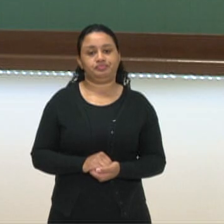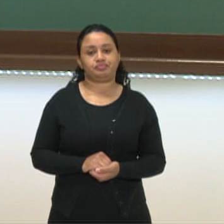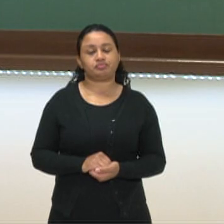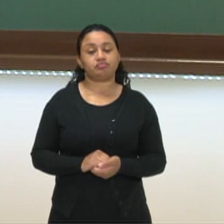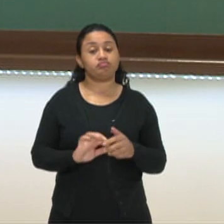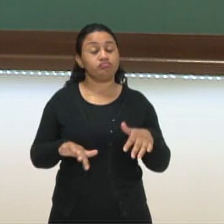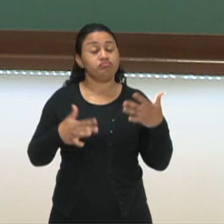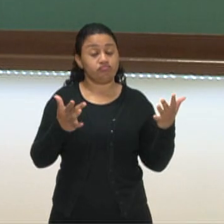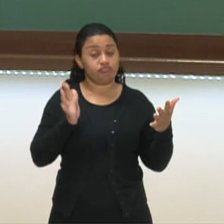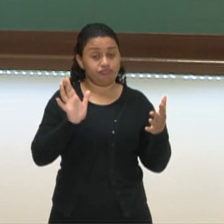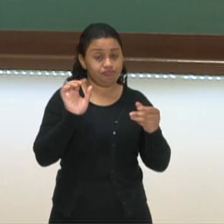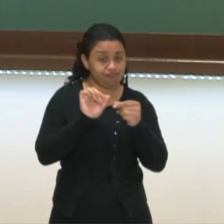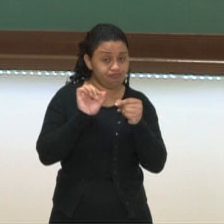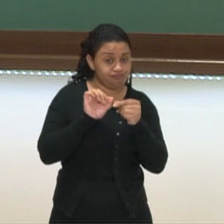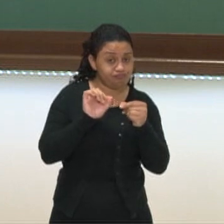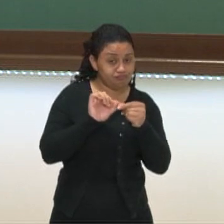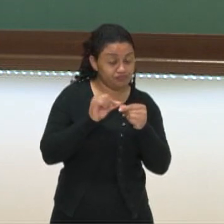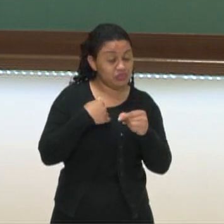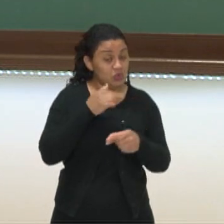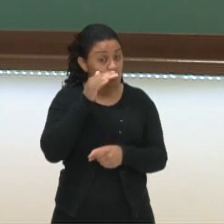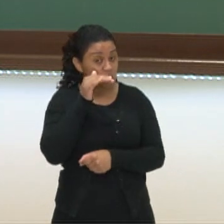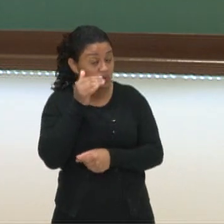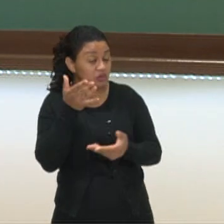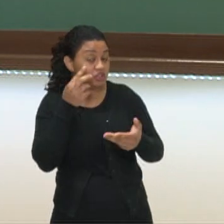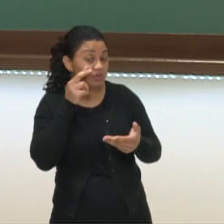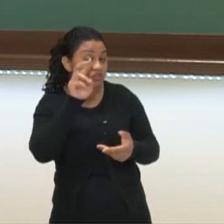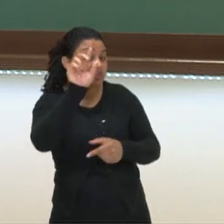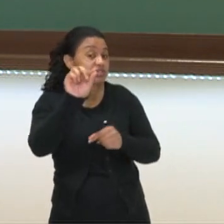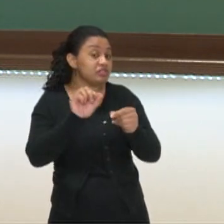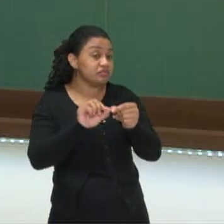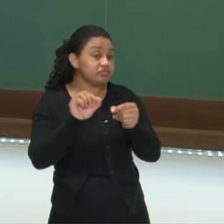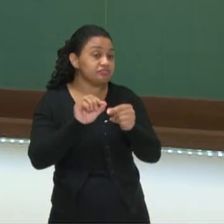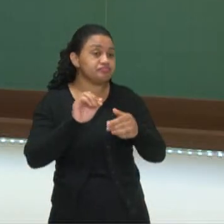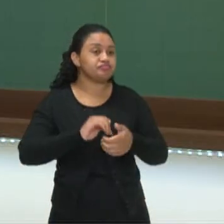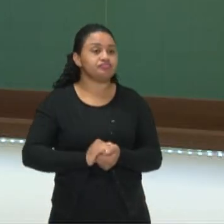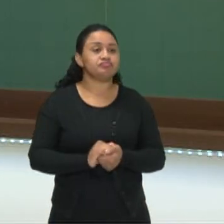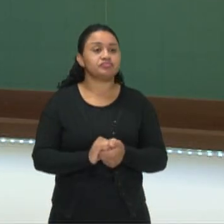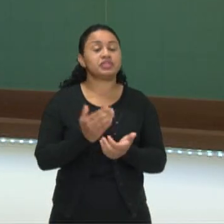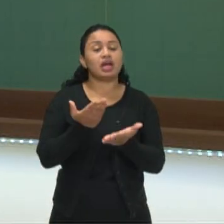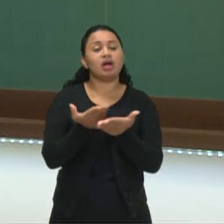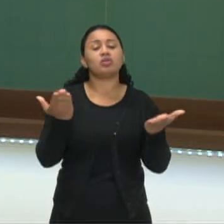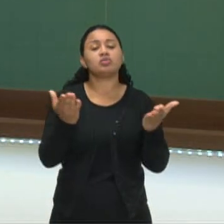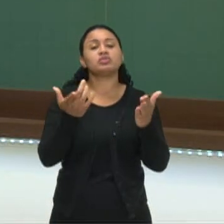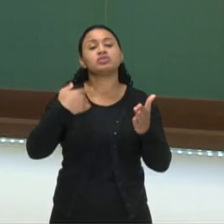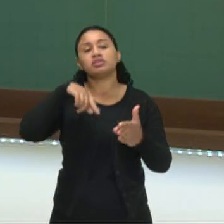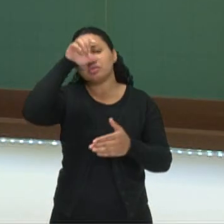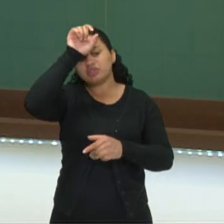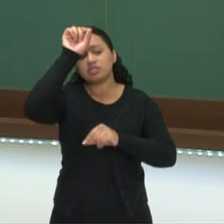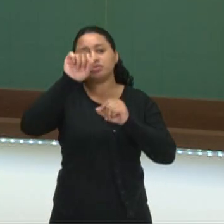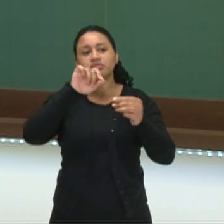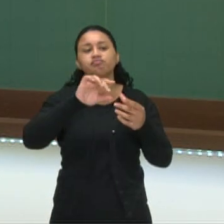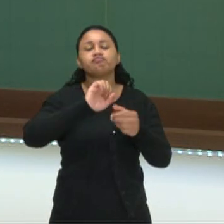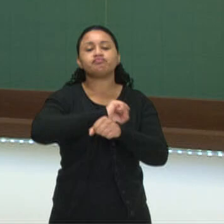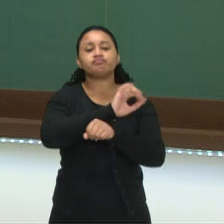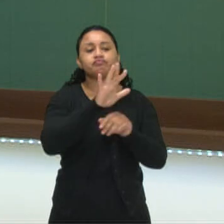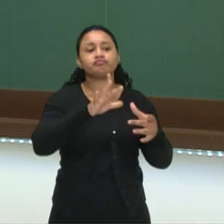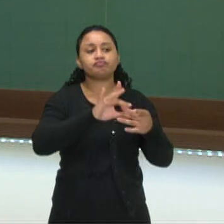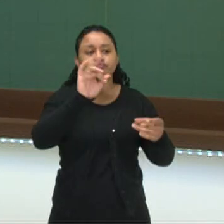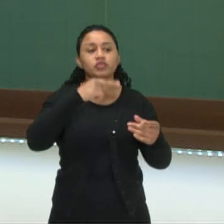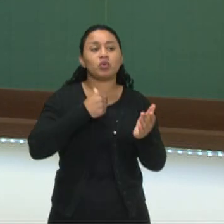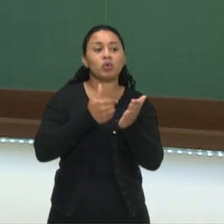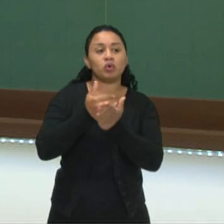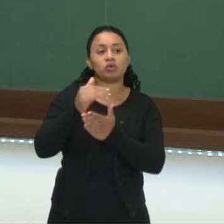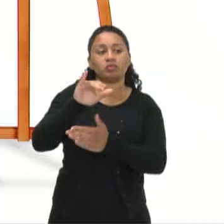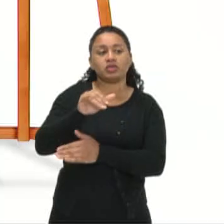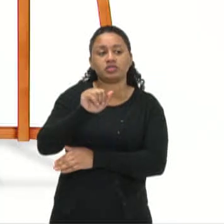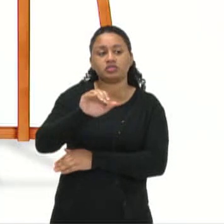E aí, pessoal, fizeram lá? Estou curioso para ver. E o que nós vimos na aula de hoje? Nós vimos o expressionismo abstrato. Teve o início com o Jackson